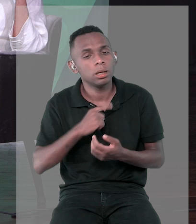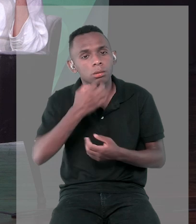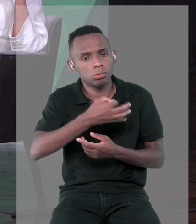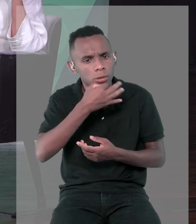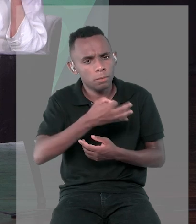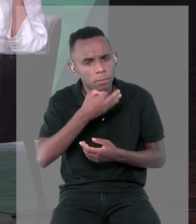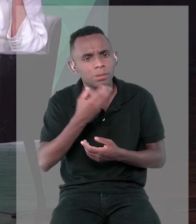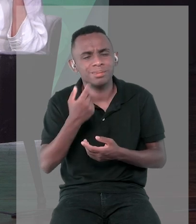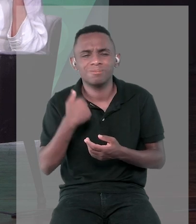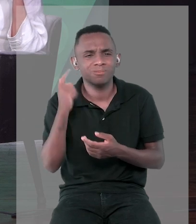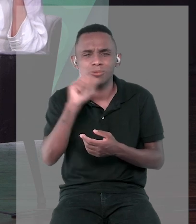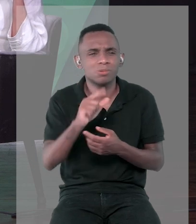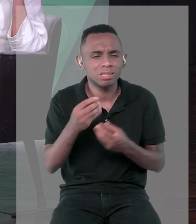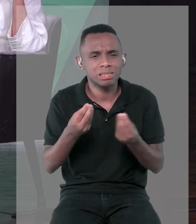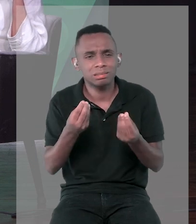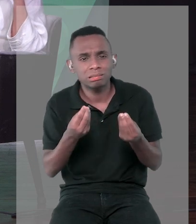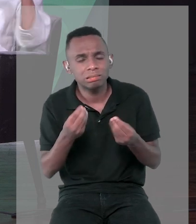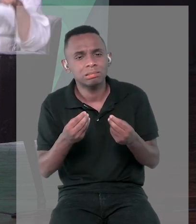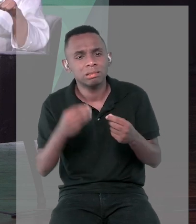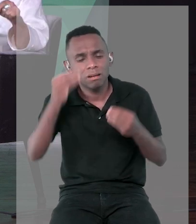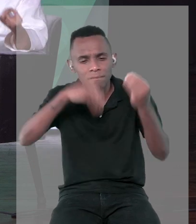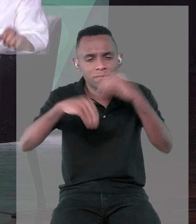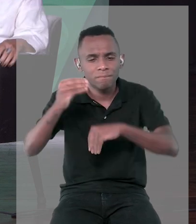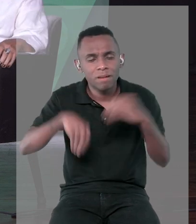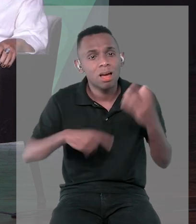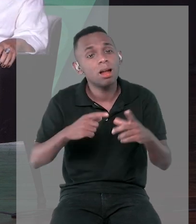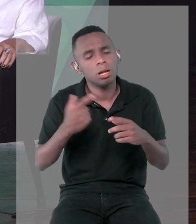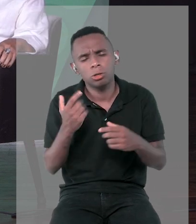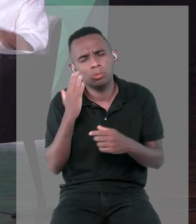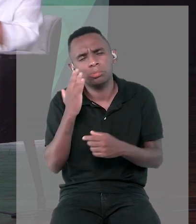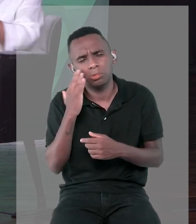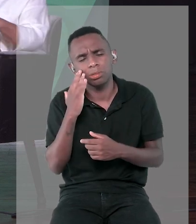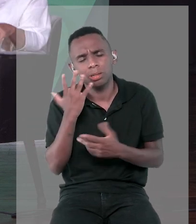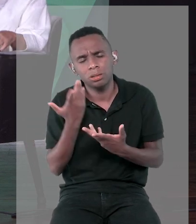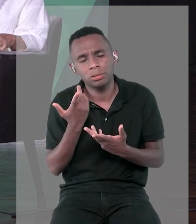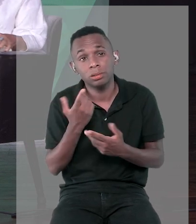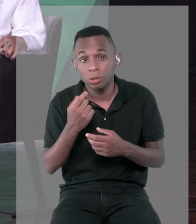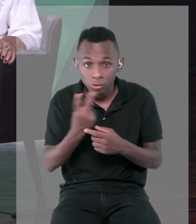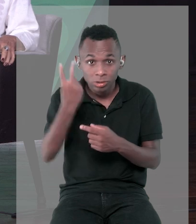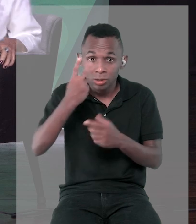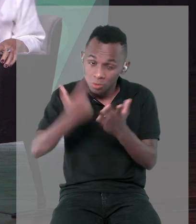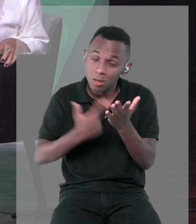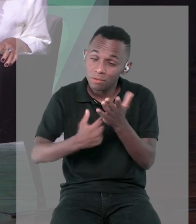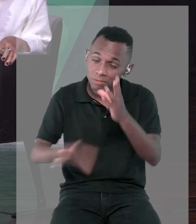lá um depoimento que eu não consegui, que está muito danificado, mas eu sei de quem é. Esse fica para o 2º volume.